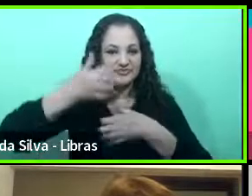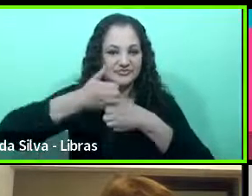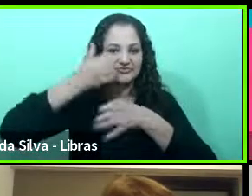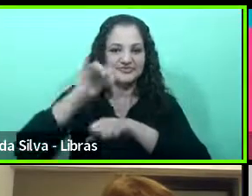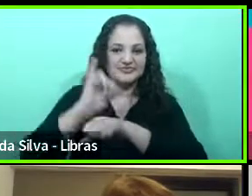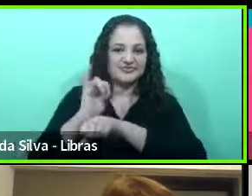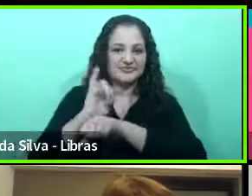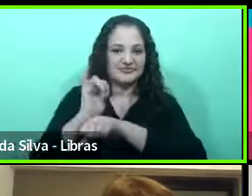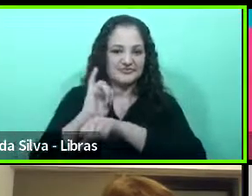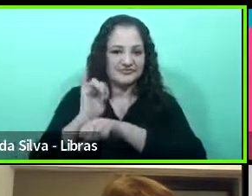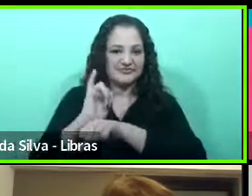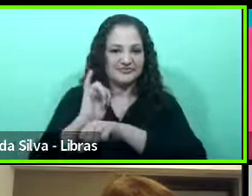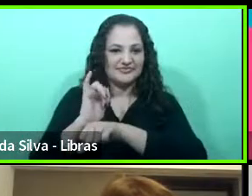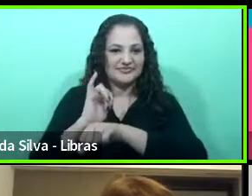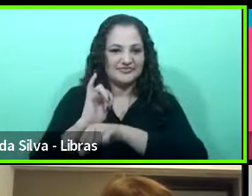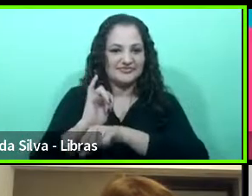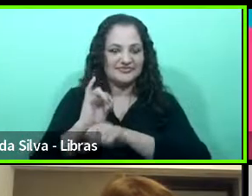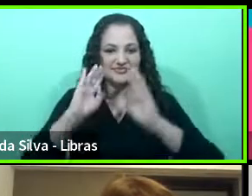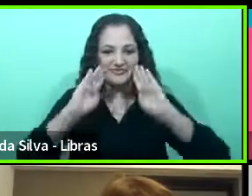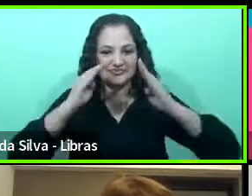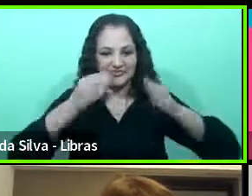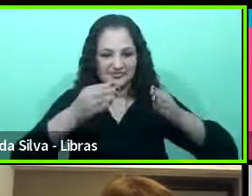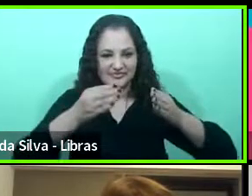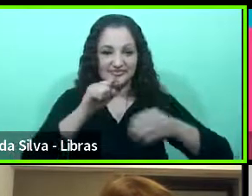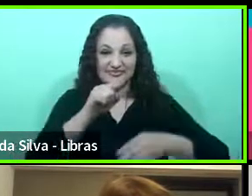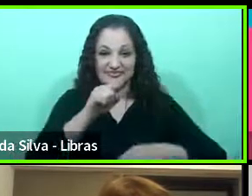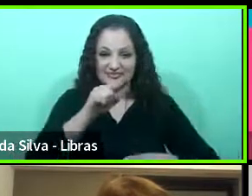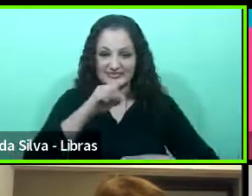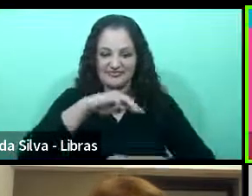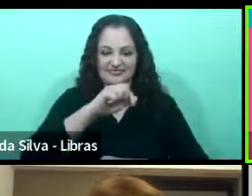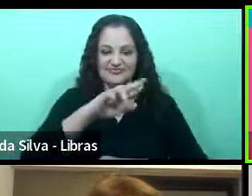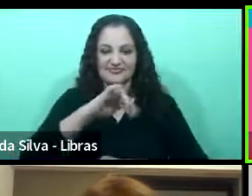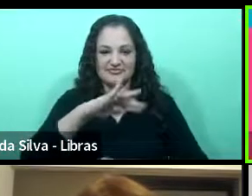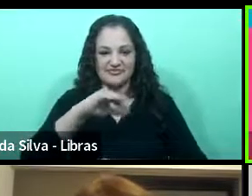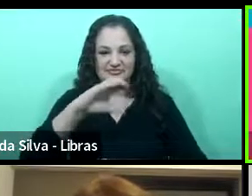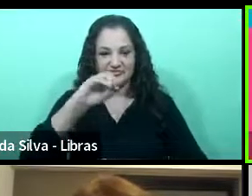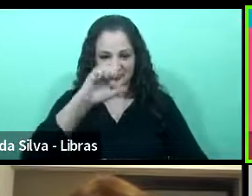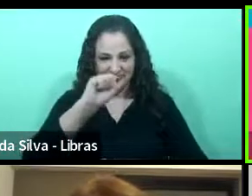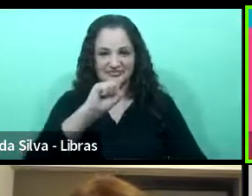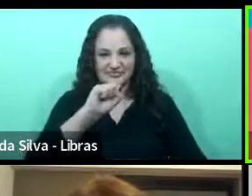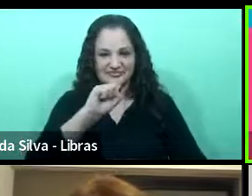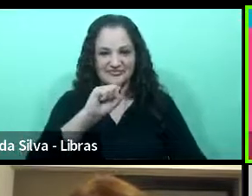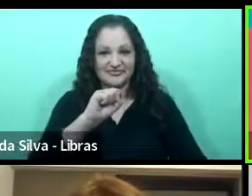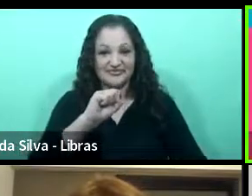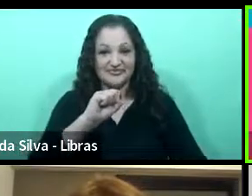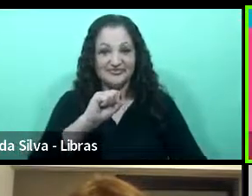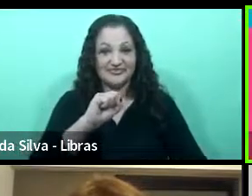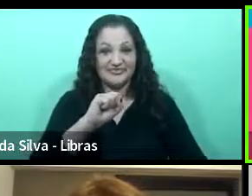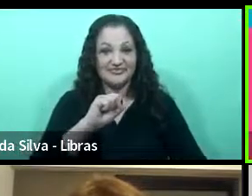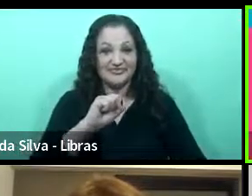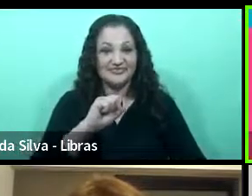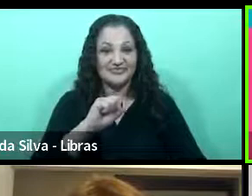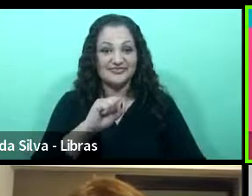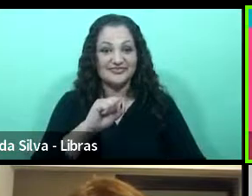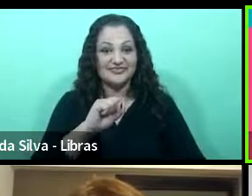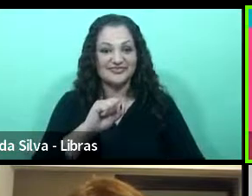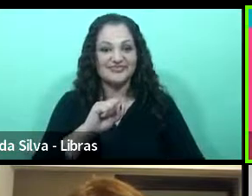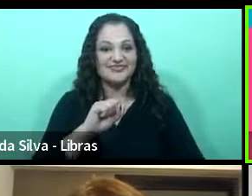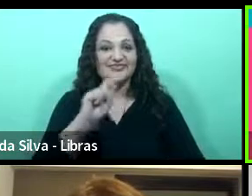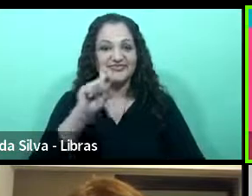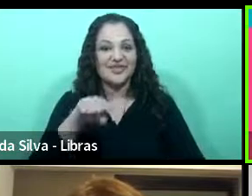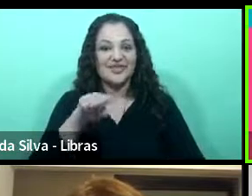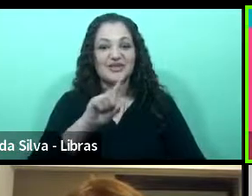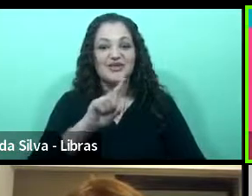YouTube, e direcionado ao Marcos, que é como trazer as questões do Afrânio Teles, né? Deixa eu falar,